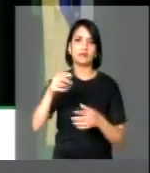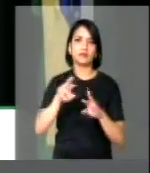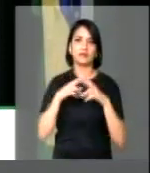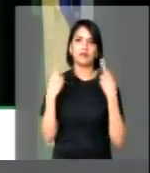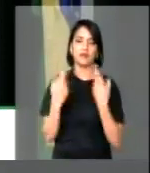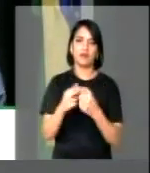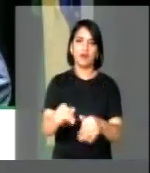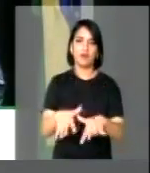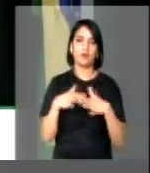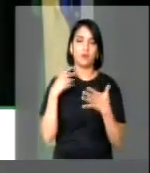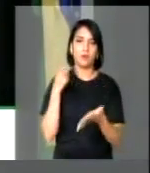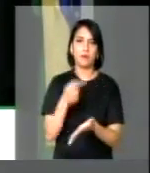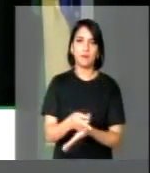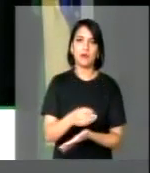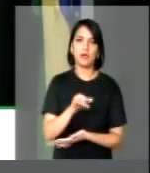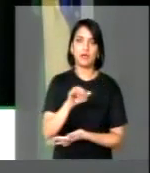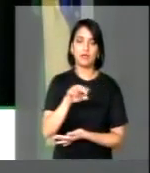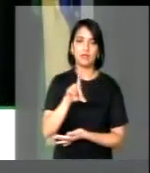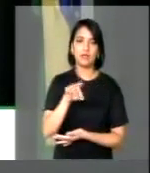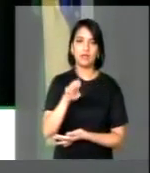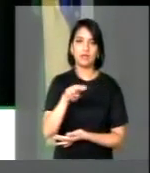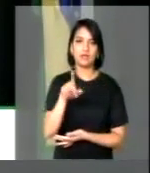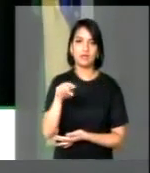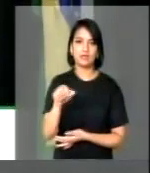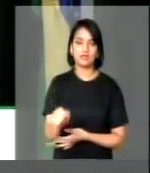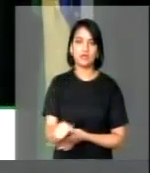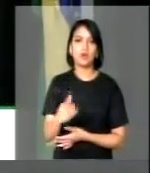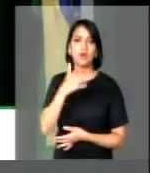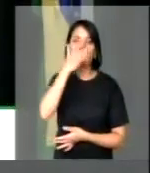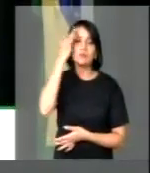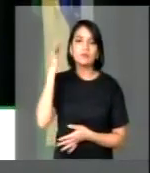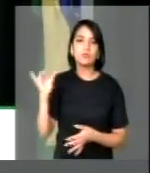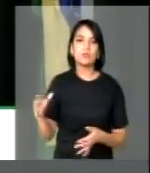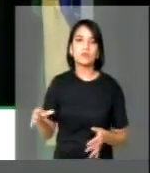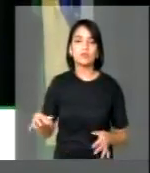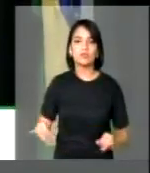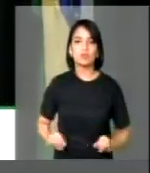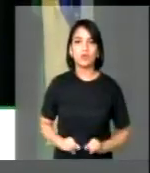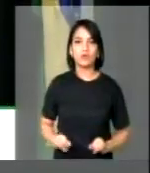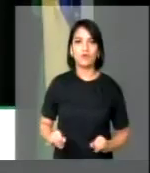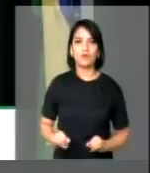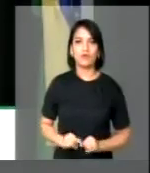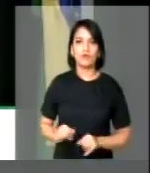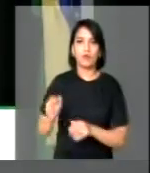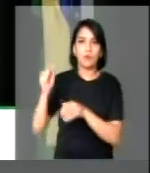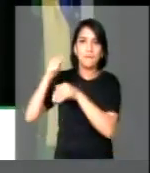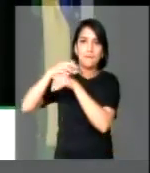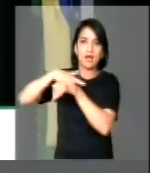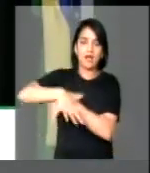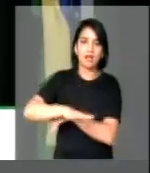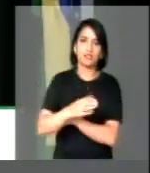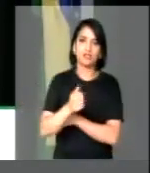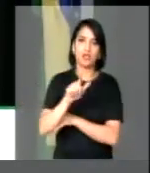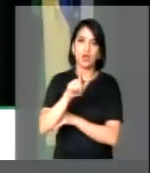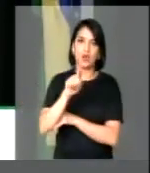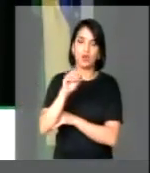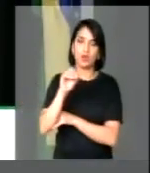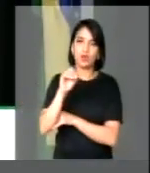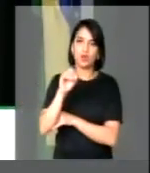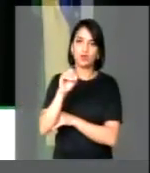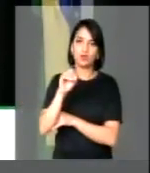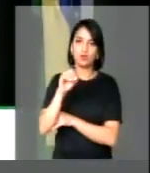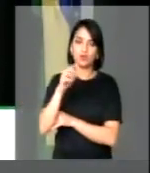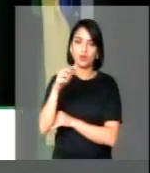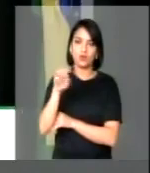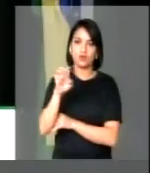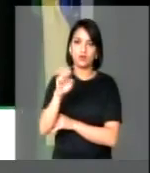pagar indenizações às vítimas da barragem do Algodões. A barragem do Algodões, todos sabem, foi a barragem